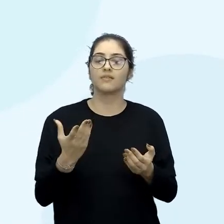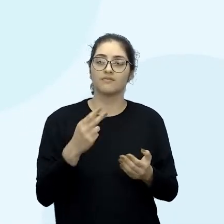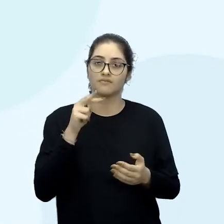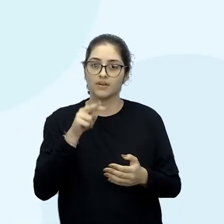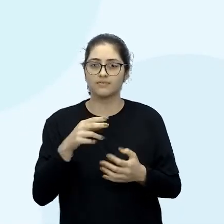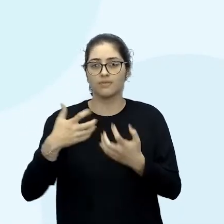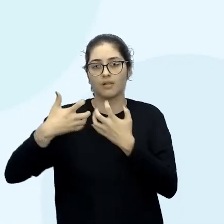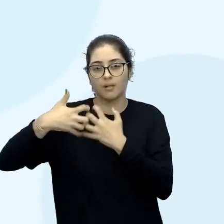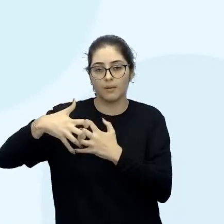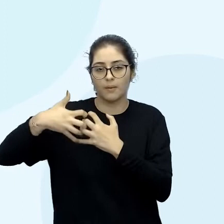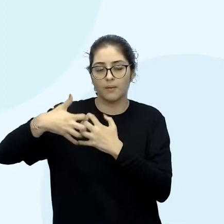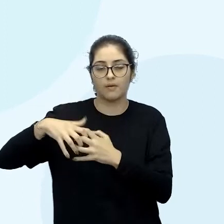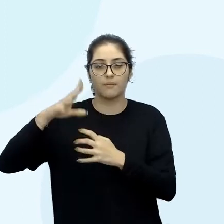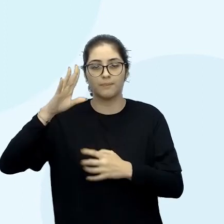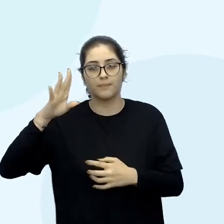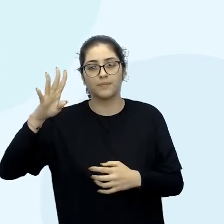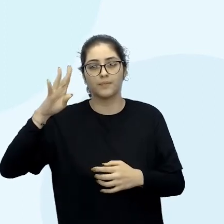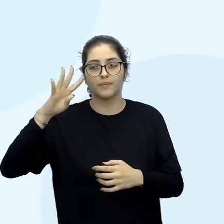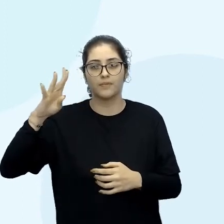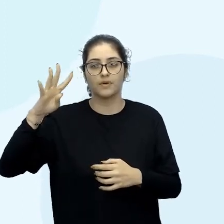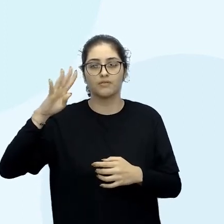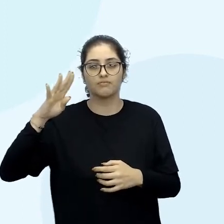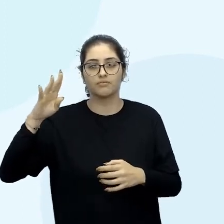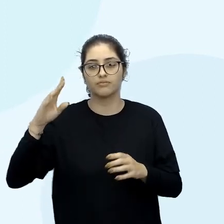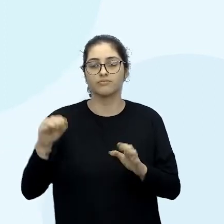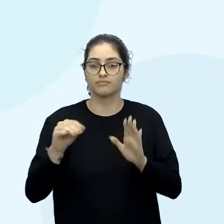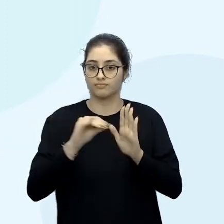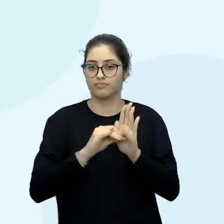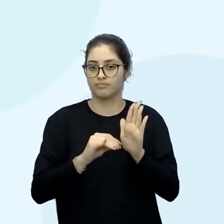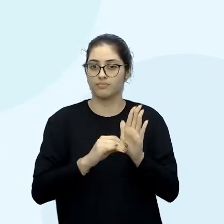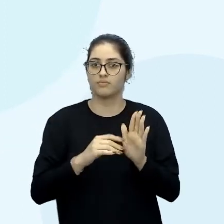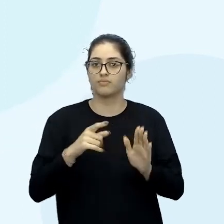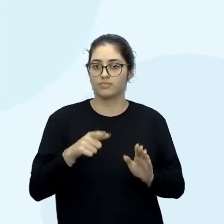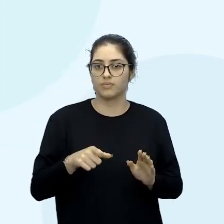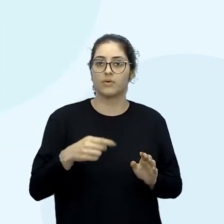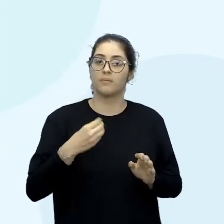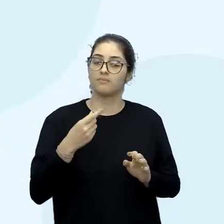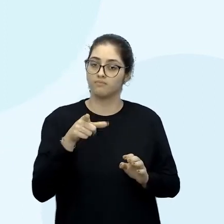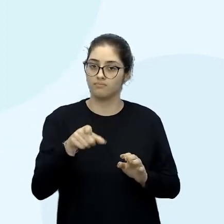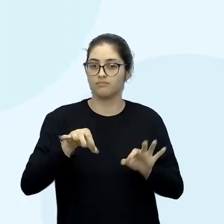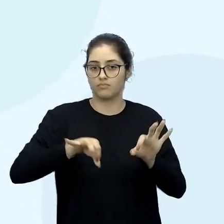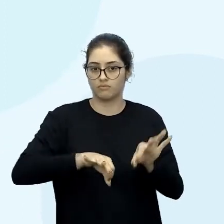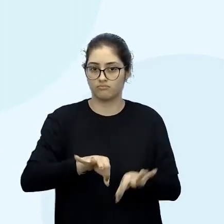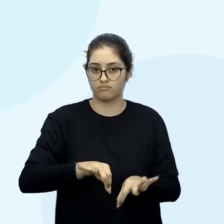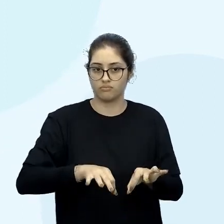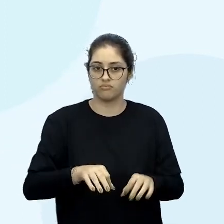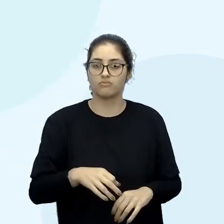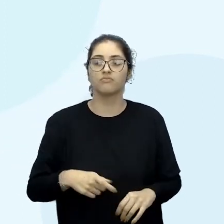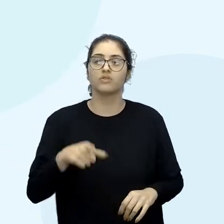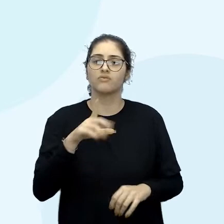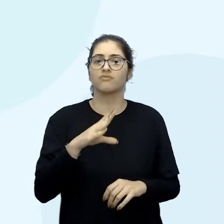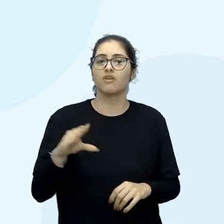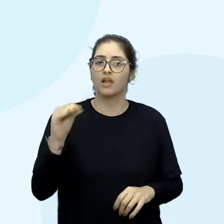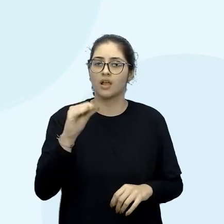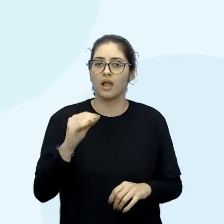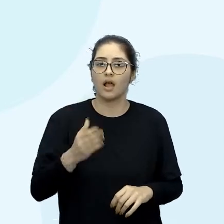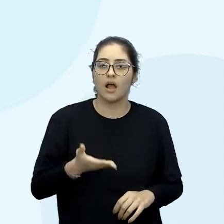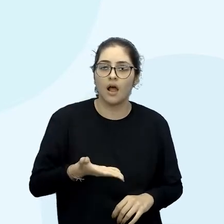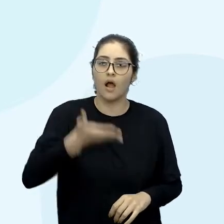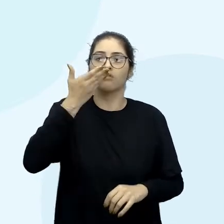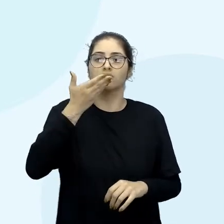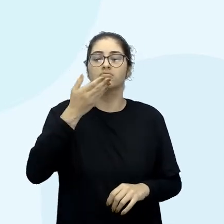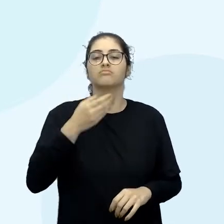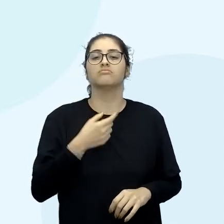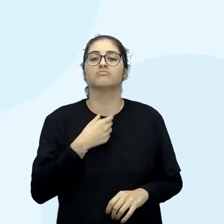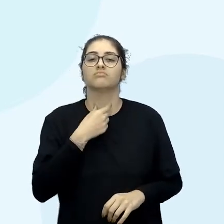e aí... Uma proposta que está no material, vocês falarem alto aí para os seus colegas, para cada um ouvir. Você acha isso importante? Eu